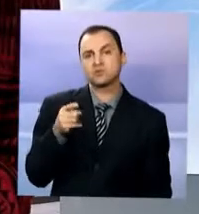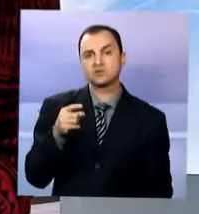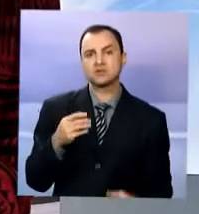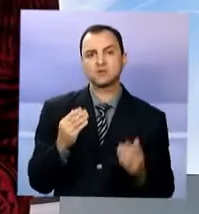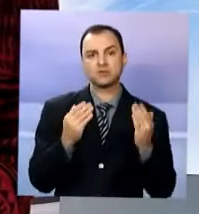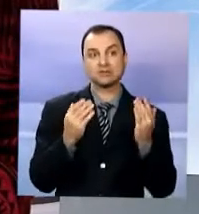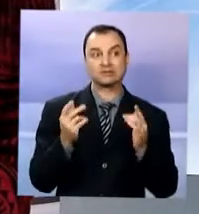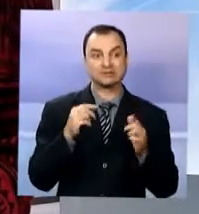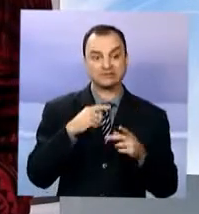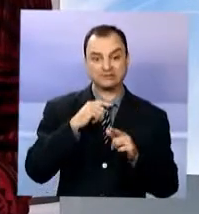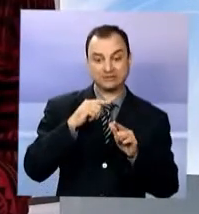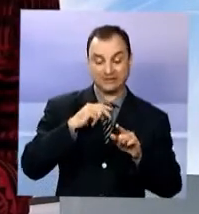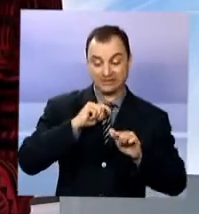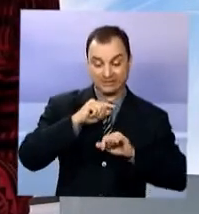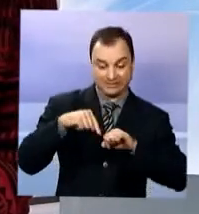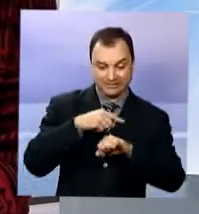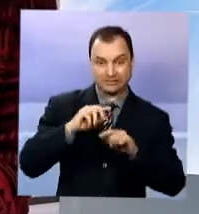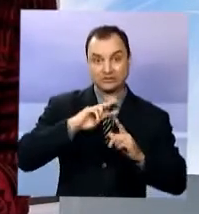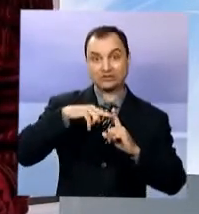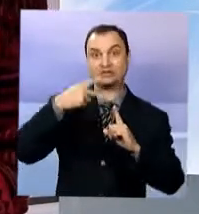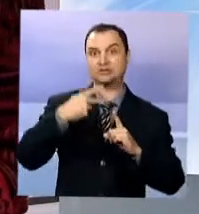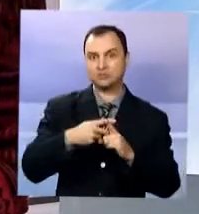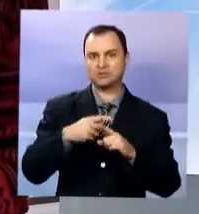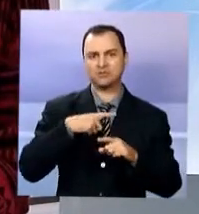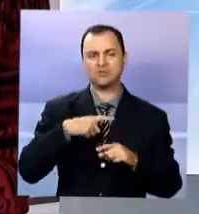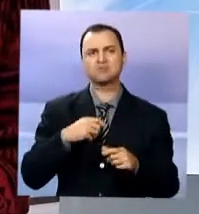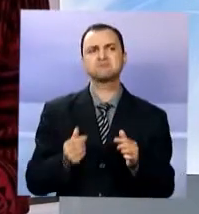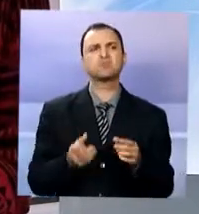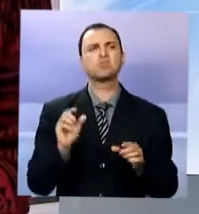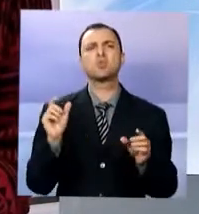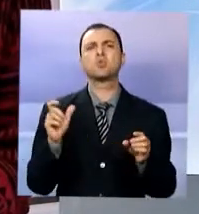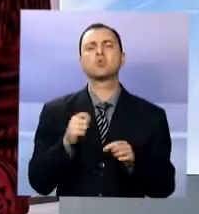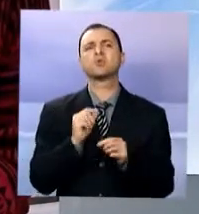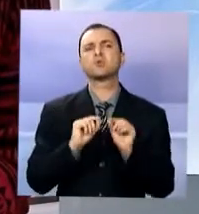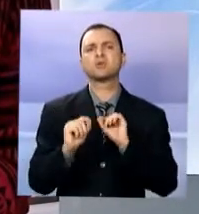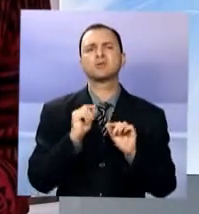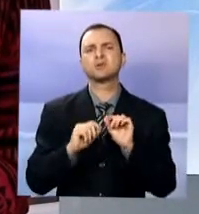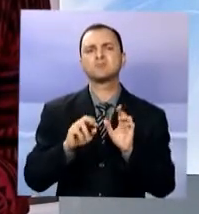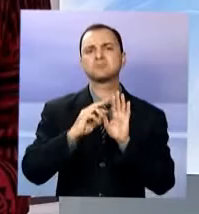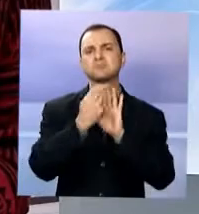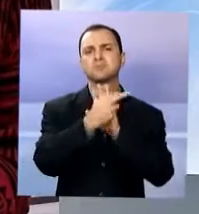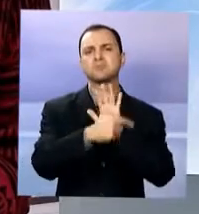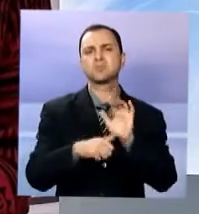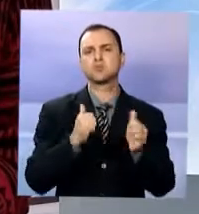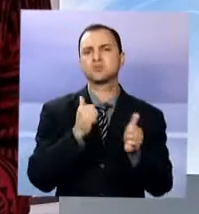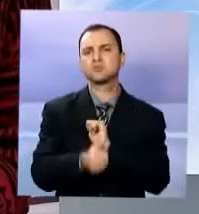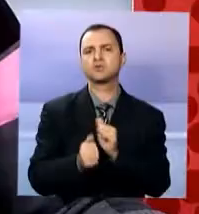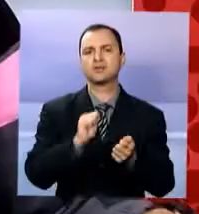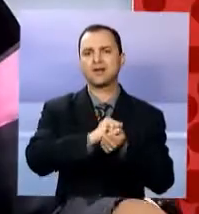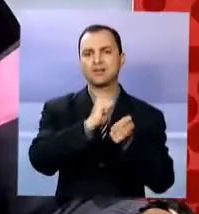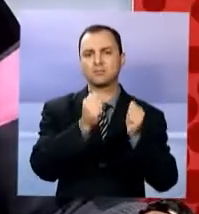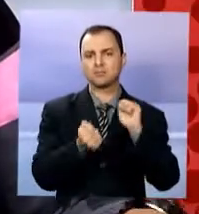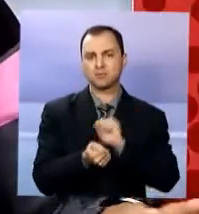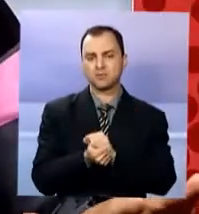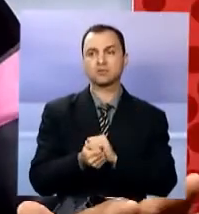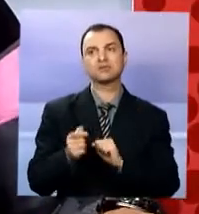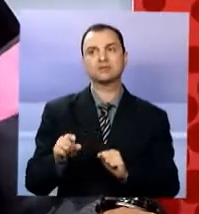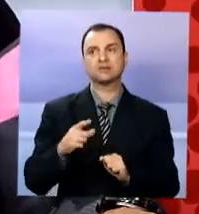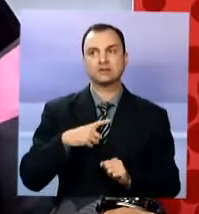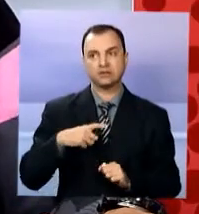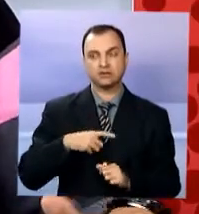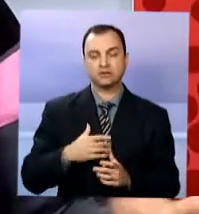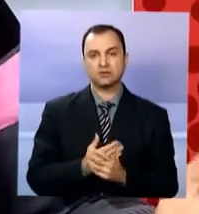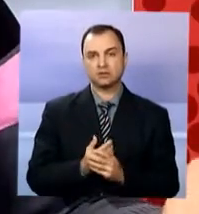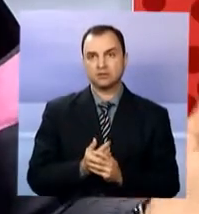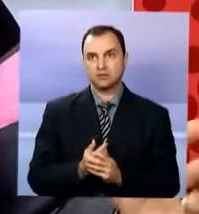que tem dupla jornada que a técnica Eu também quais são as modalidades dos Esportes adaptados então